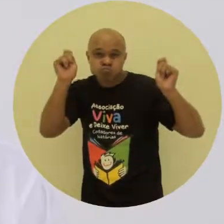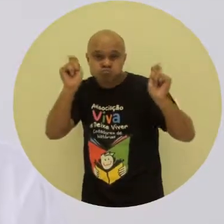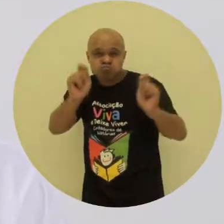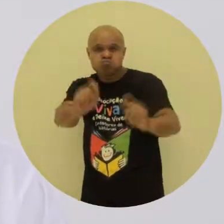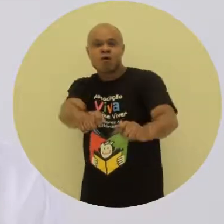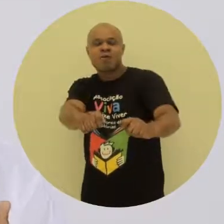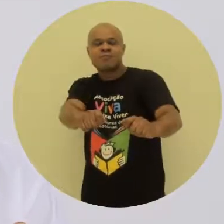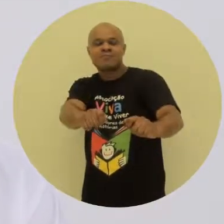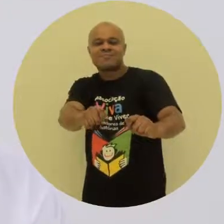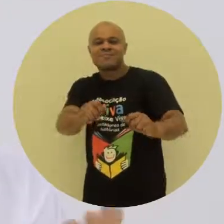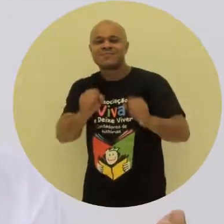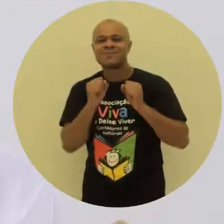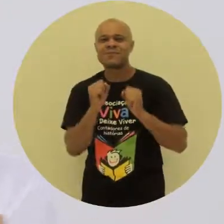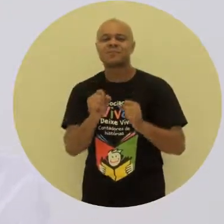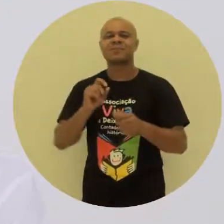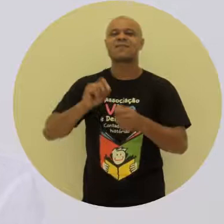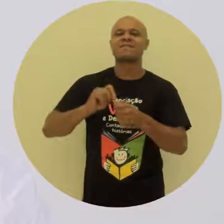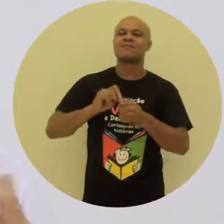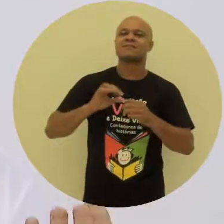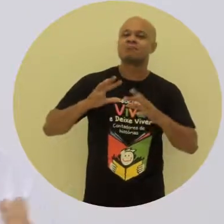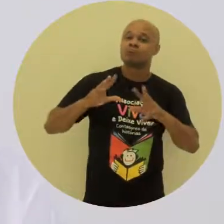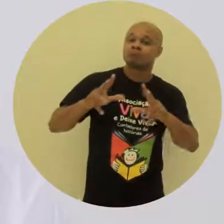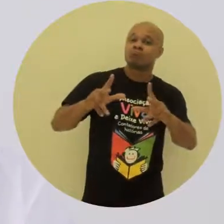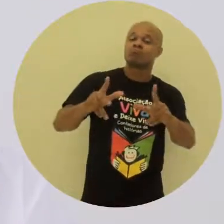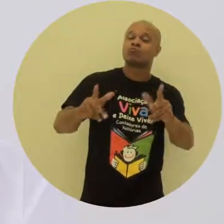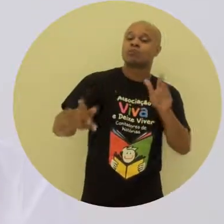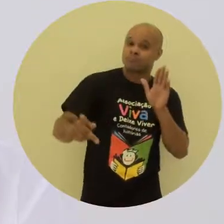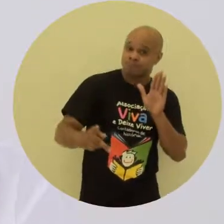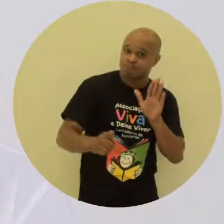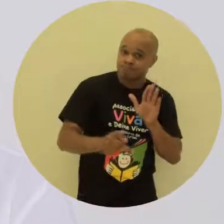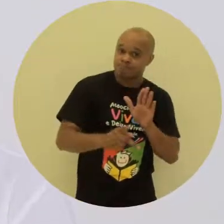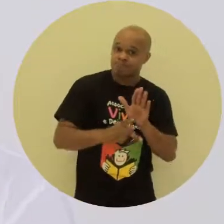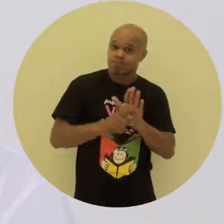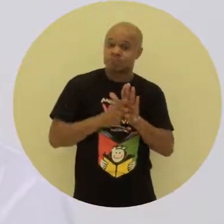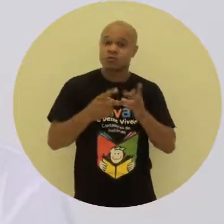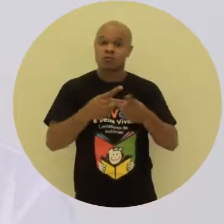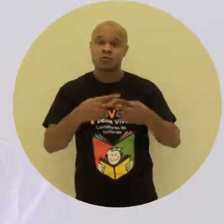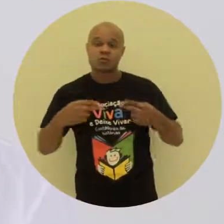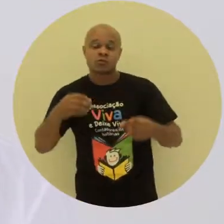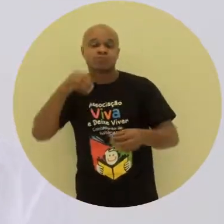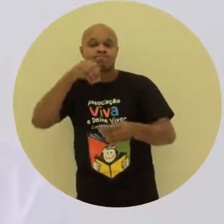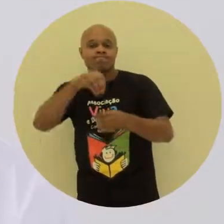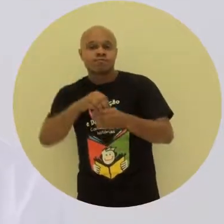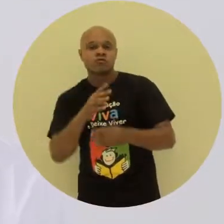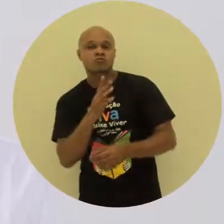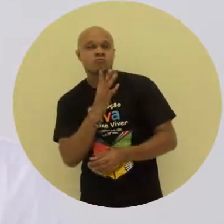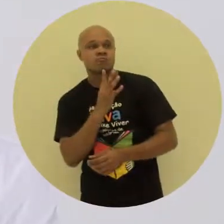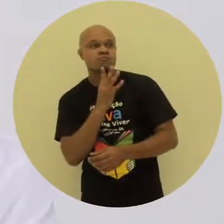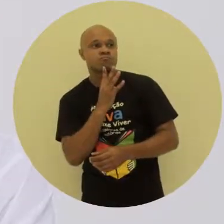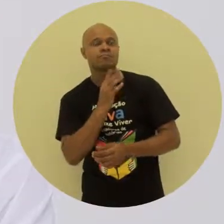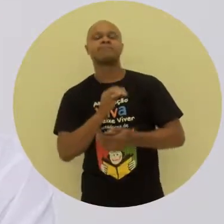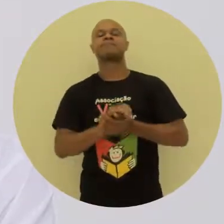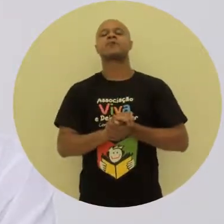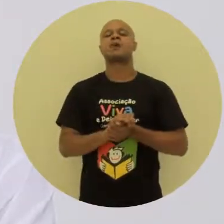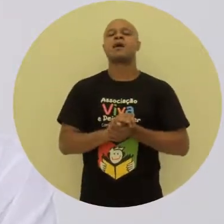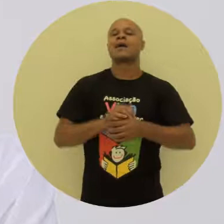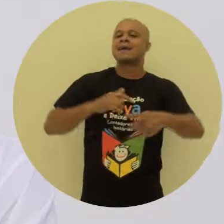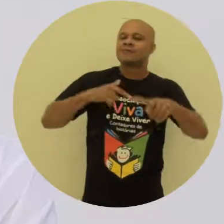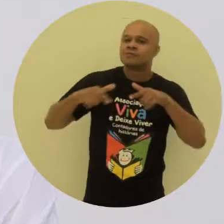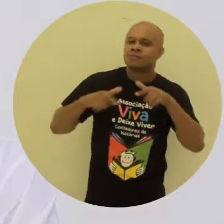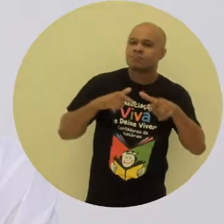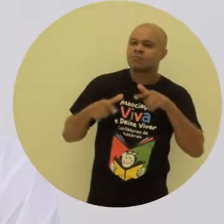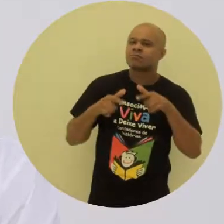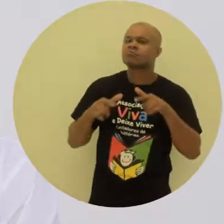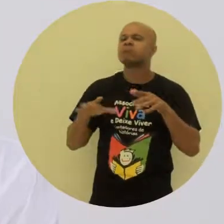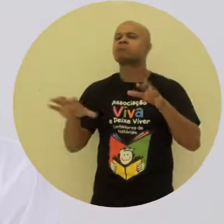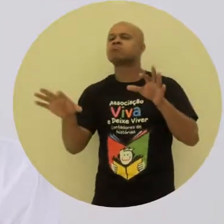competência e com a atenção para todos os sinais que existem dentro da instituição. Também nós vamos trabalhar